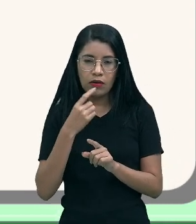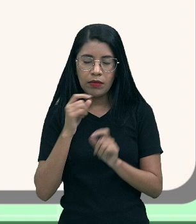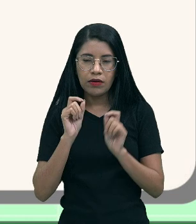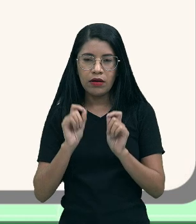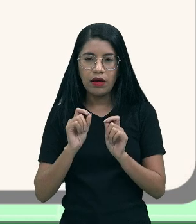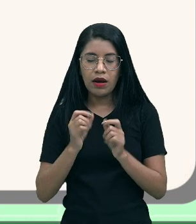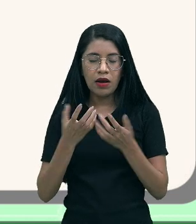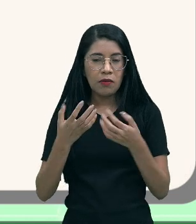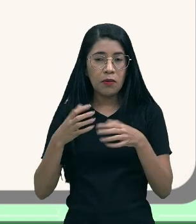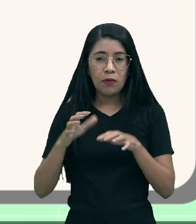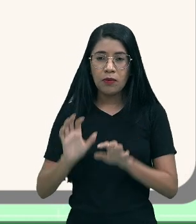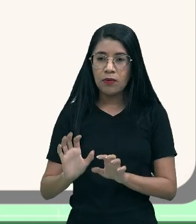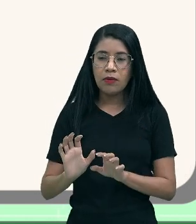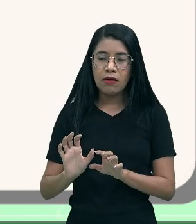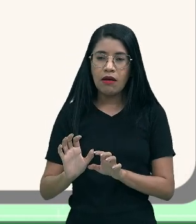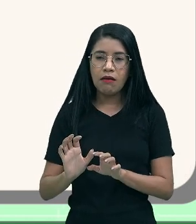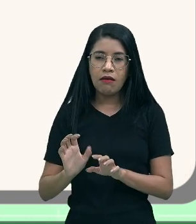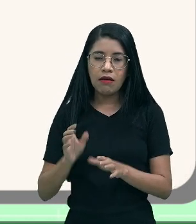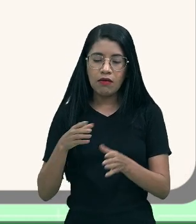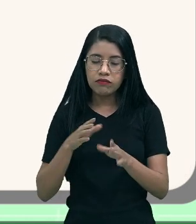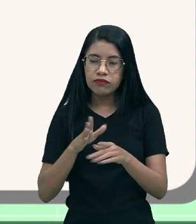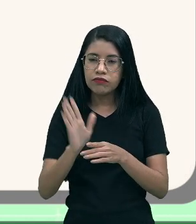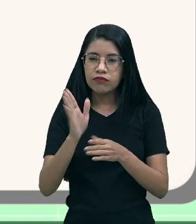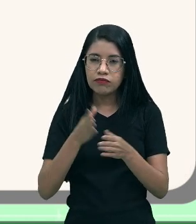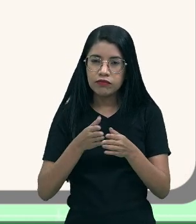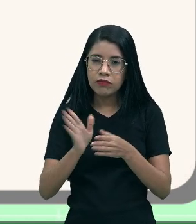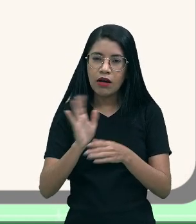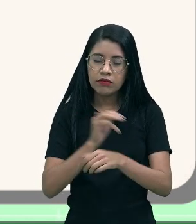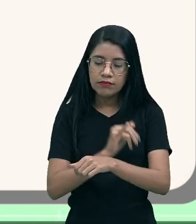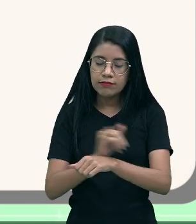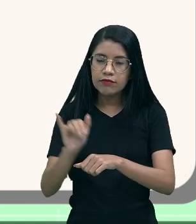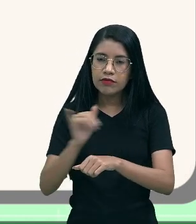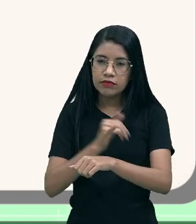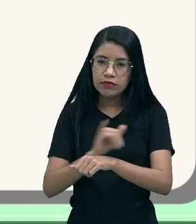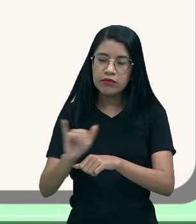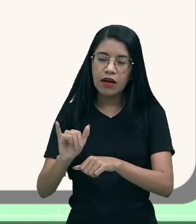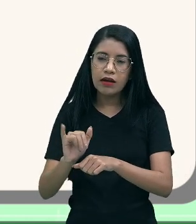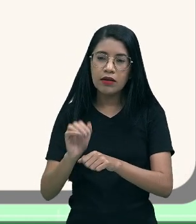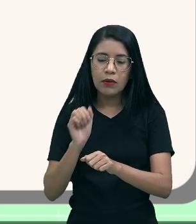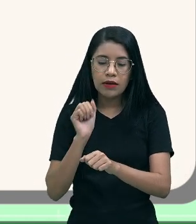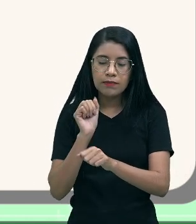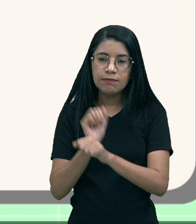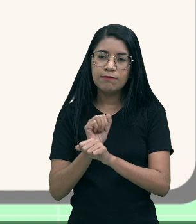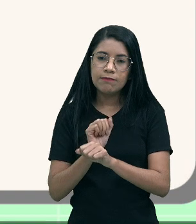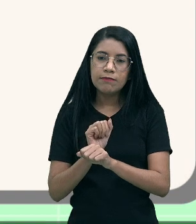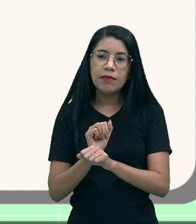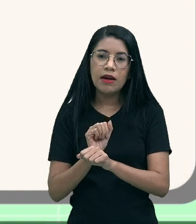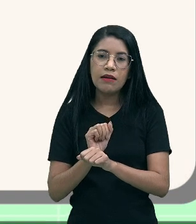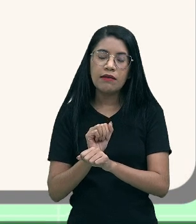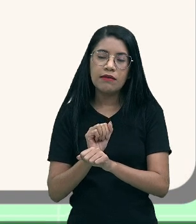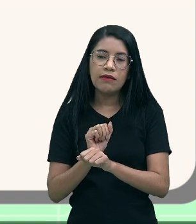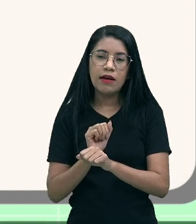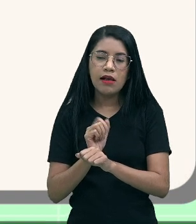não quer deixar a corrente elétrica passar, então está segurando, olha. É a resistência, ela segura